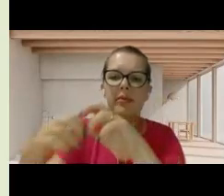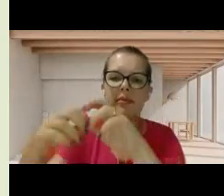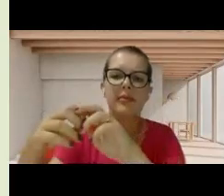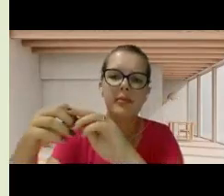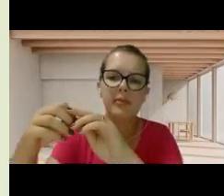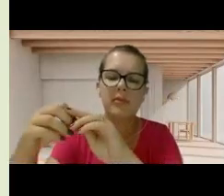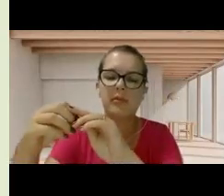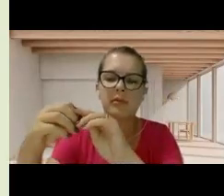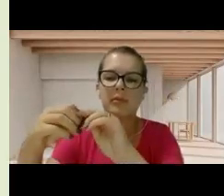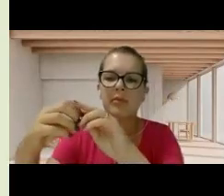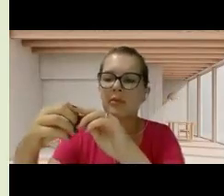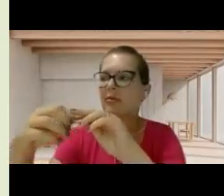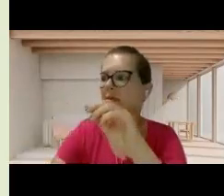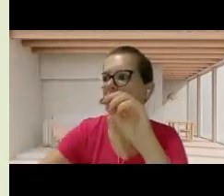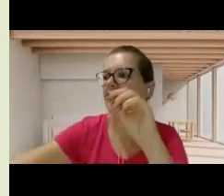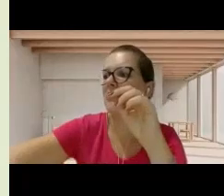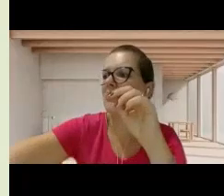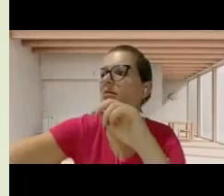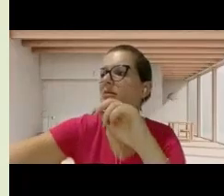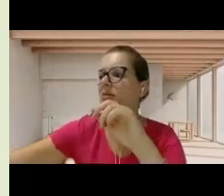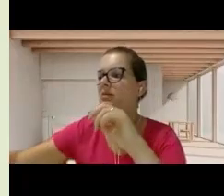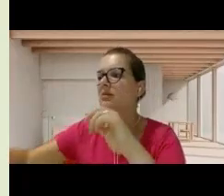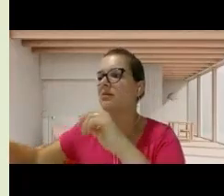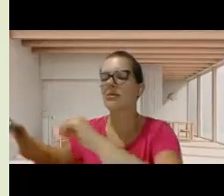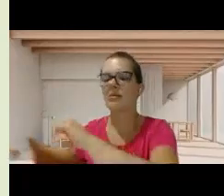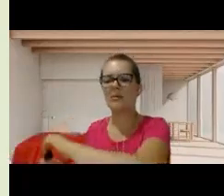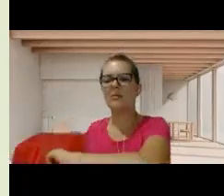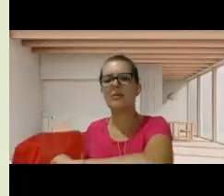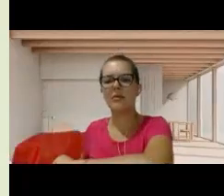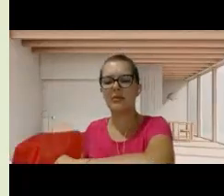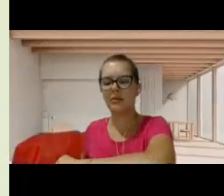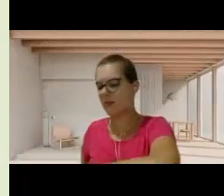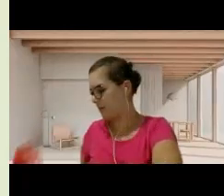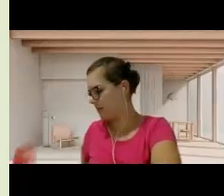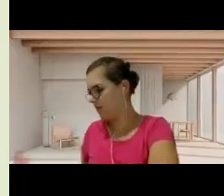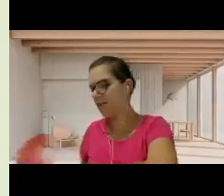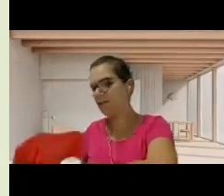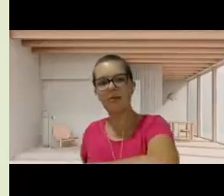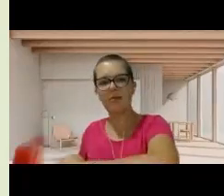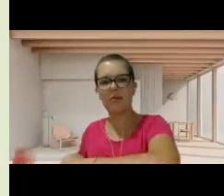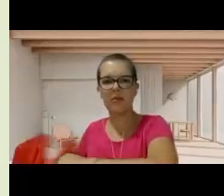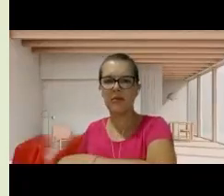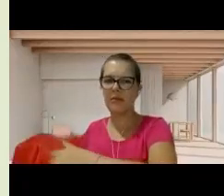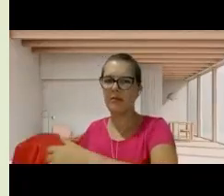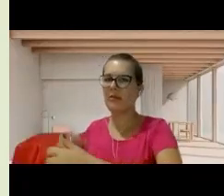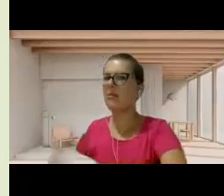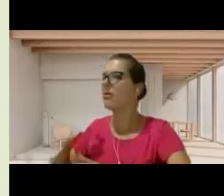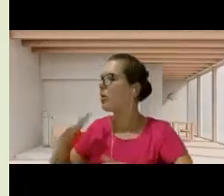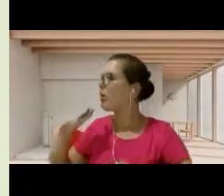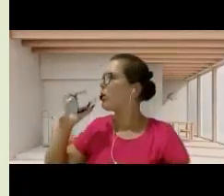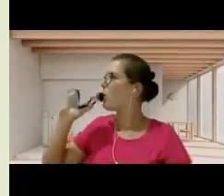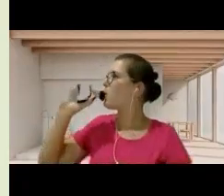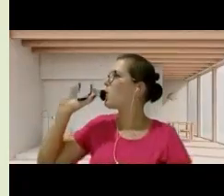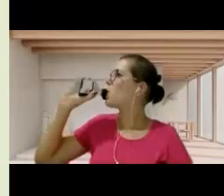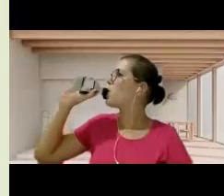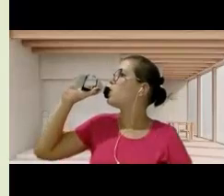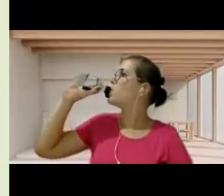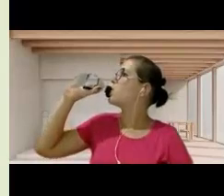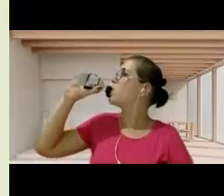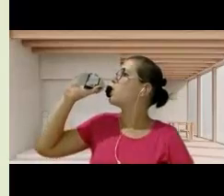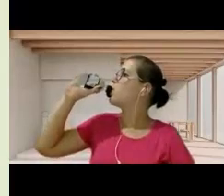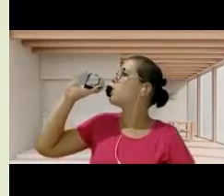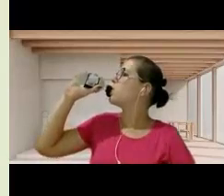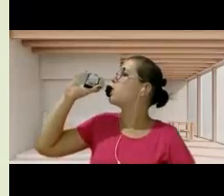biomassa, eólica, tá? Geotérmica. E o Brasil? Como é que fica aí? Ó? Brasil, nós